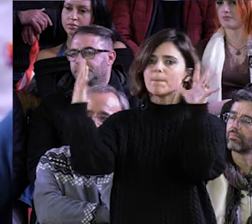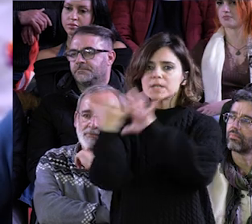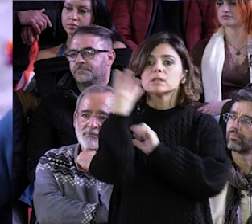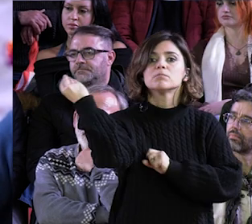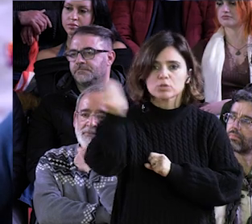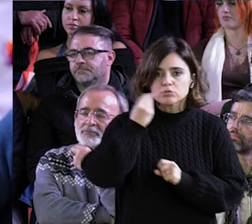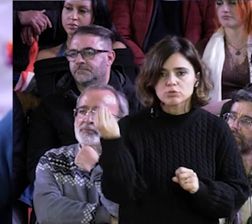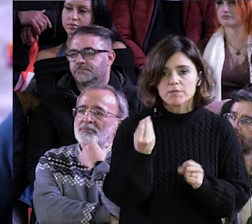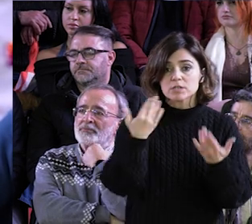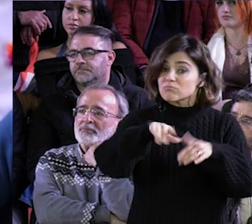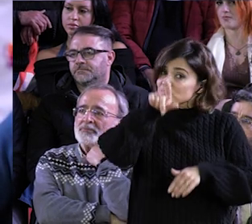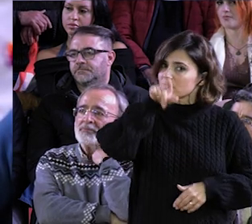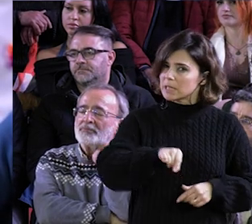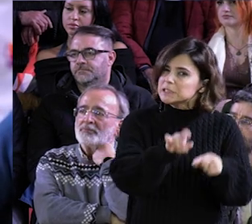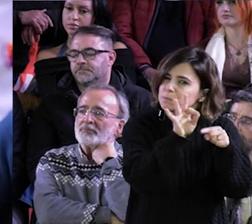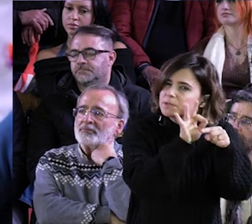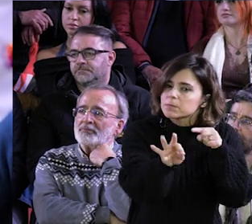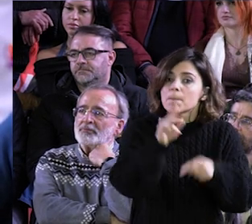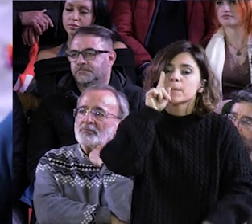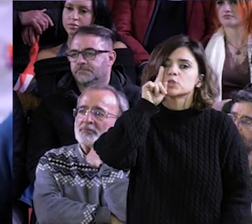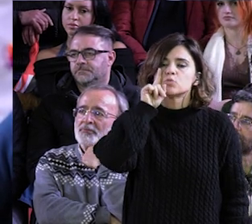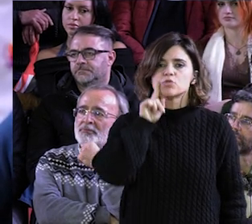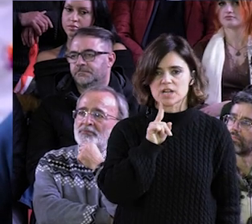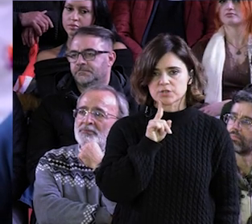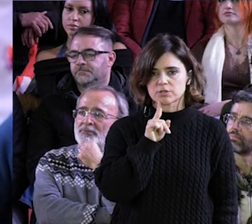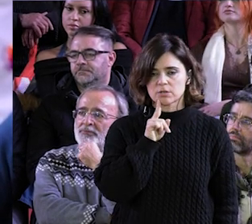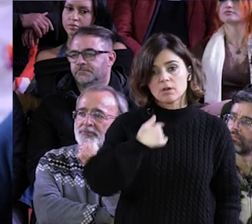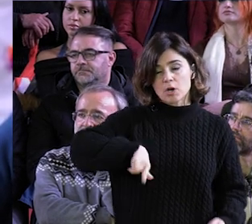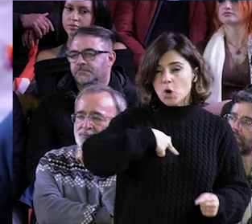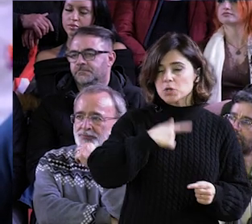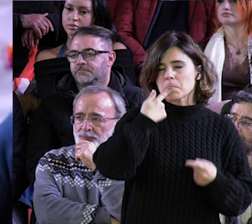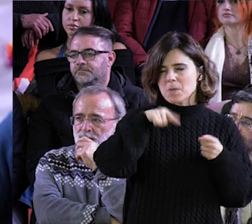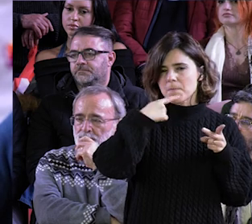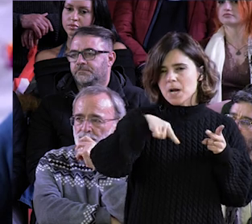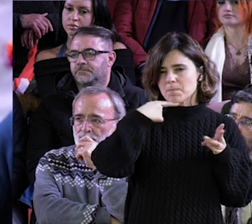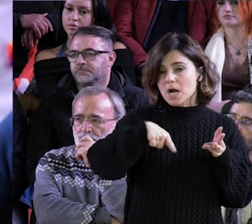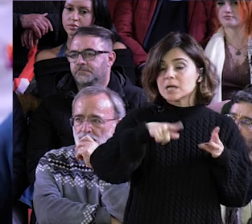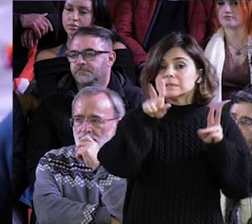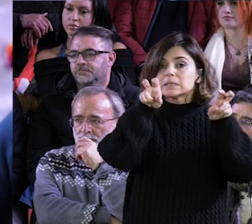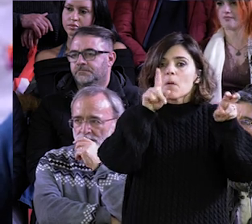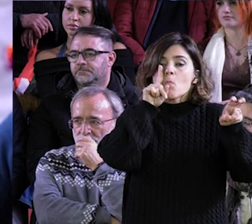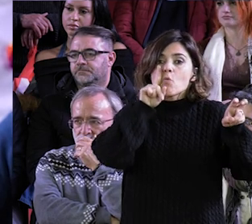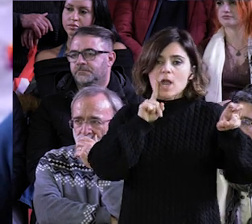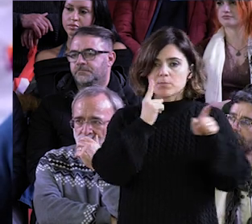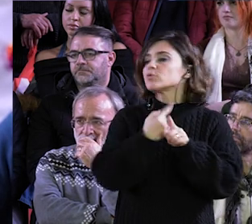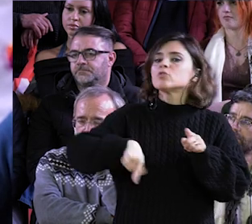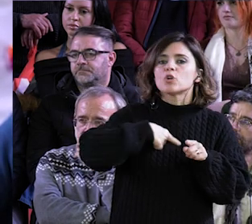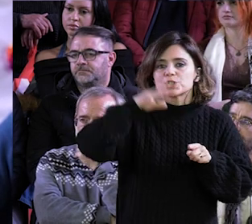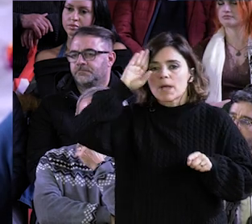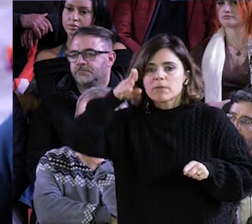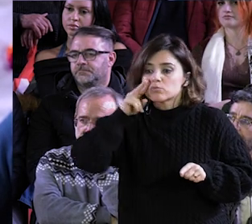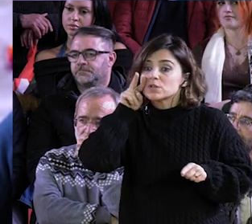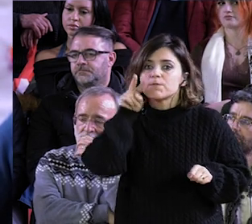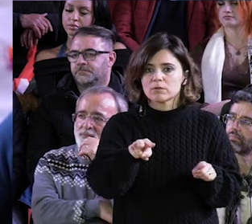Mas também, e em particular, pelas mulheres. Temos vindo a insistir muito nisto, porque todos sabemos e vemos aquilo que